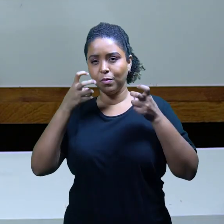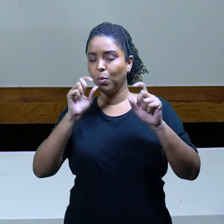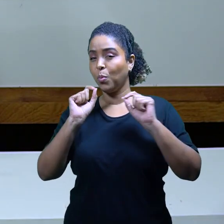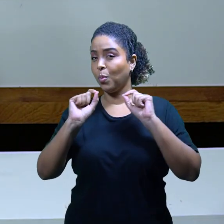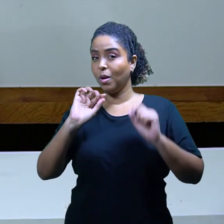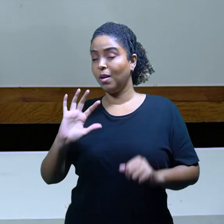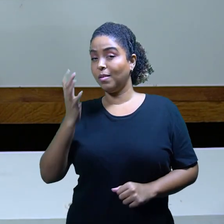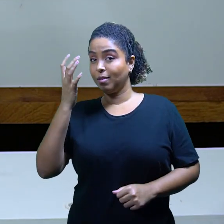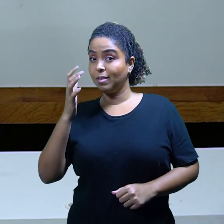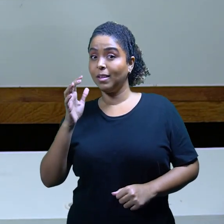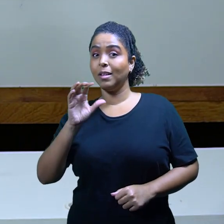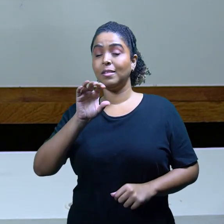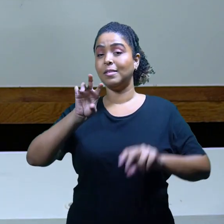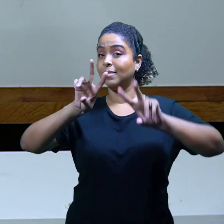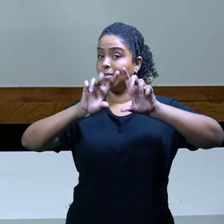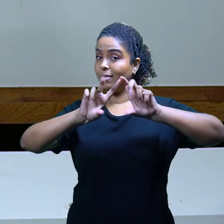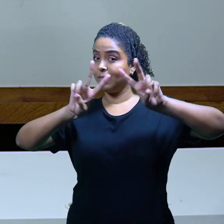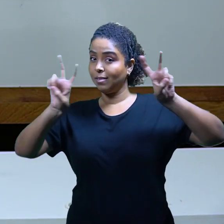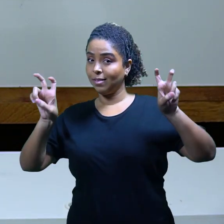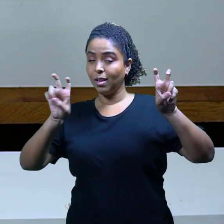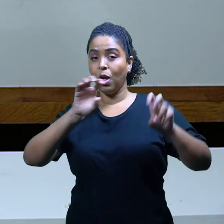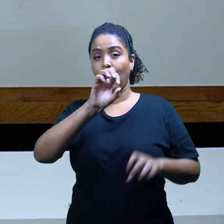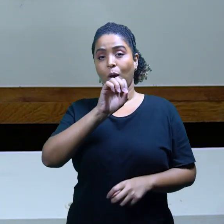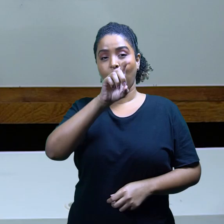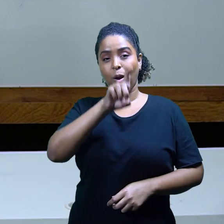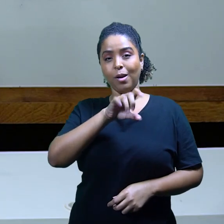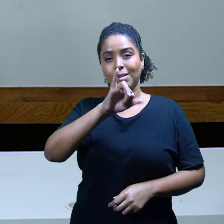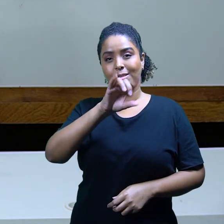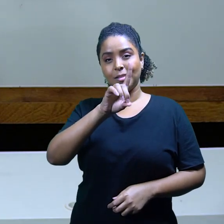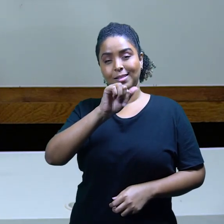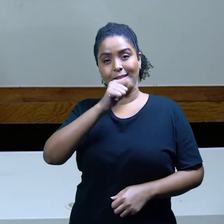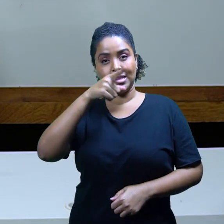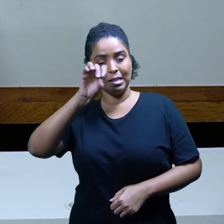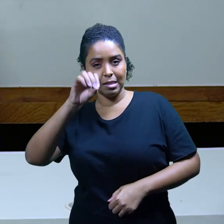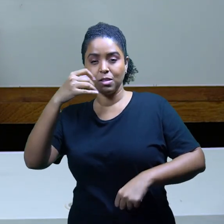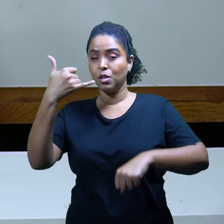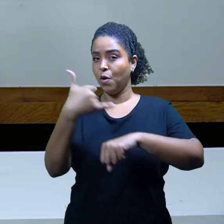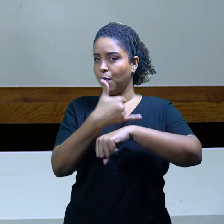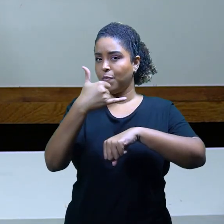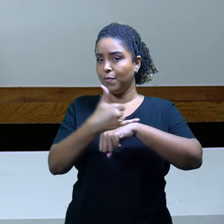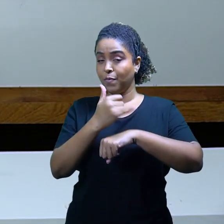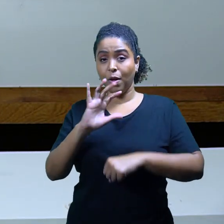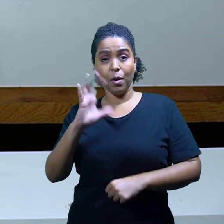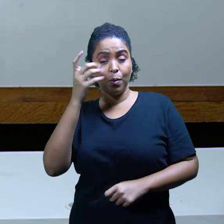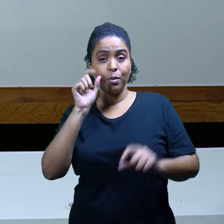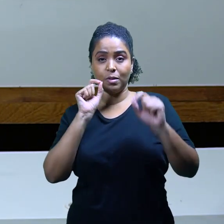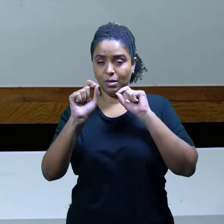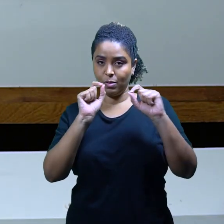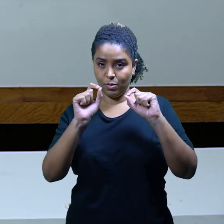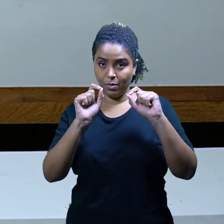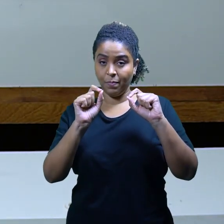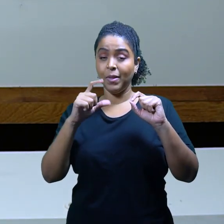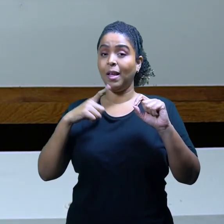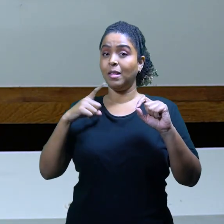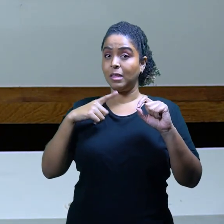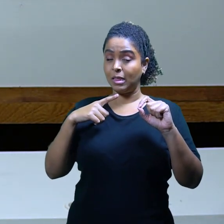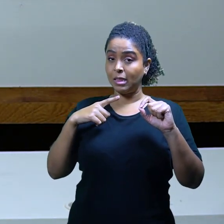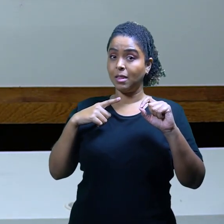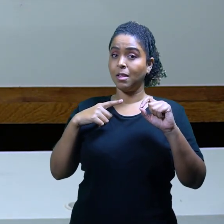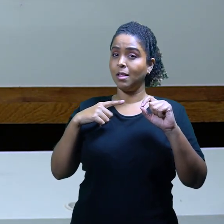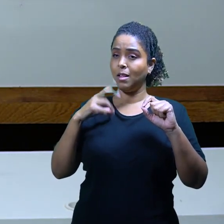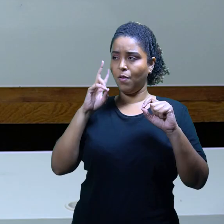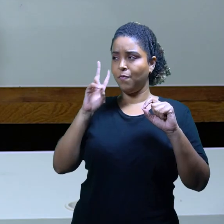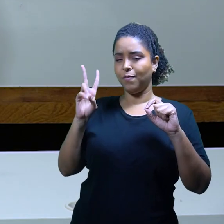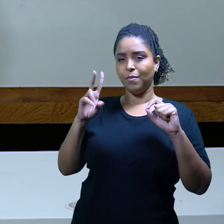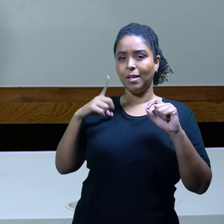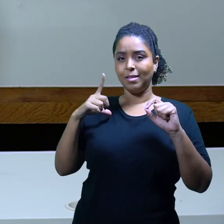gente viu na prática como é que acontece a reação de oxidação do ferro, né? Essa reação de oxidação de ferro acontece quando o ferro